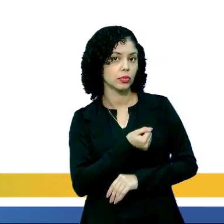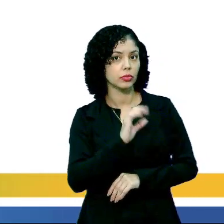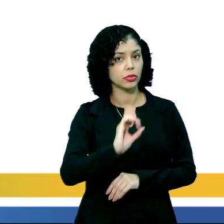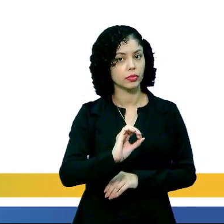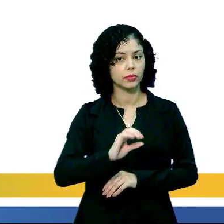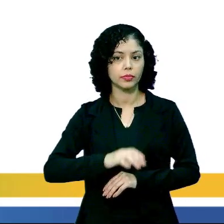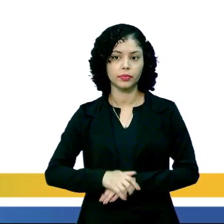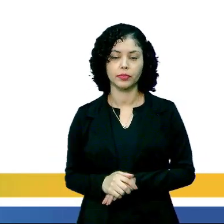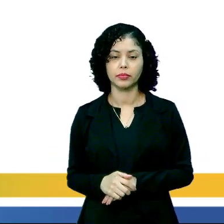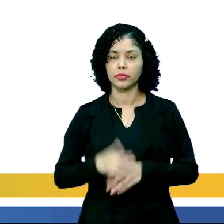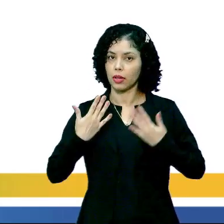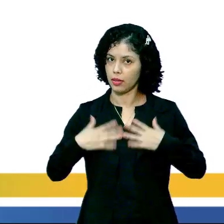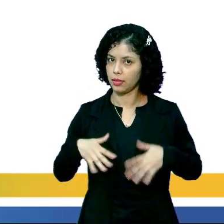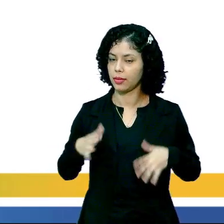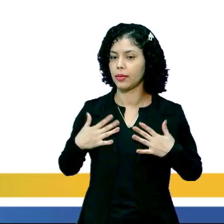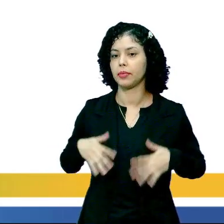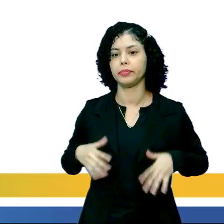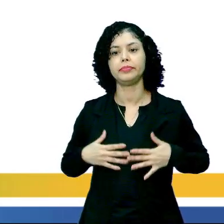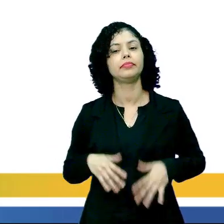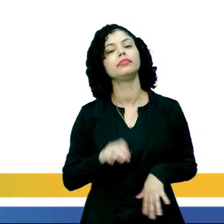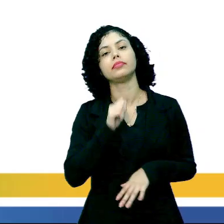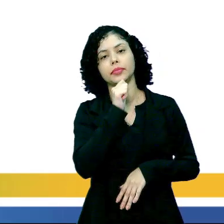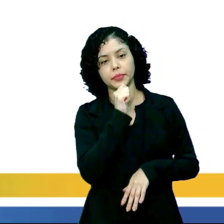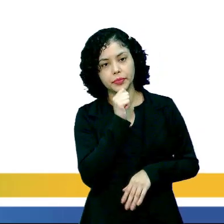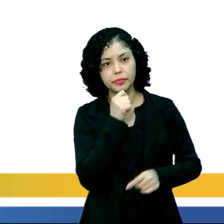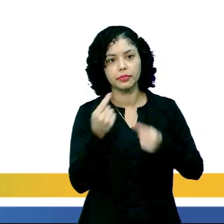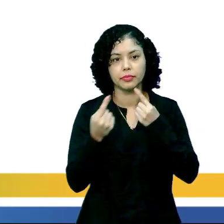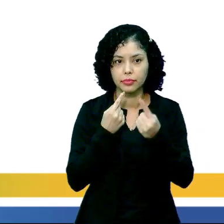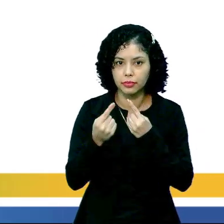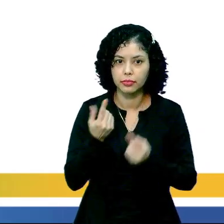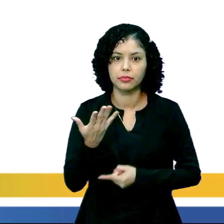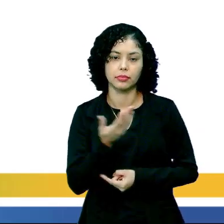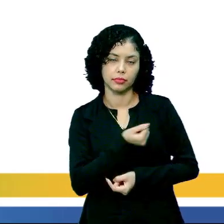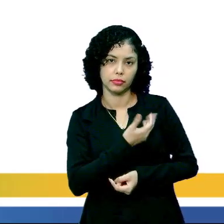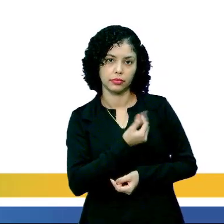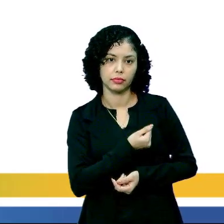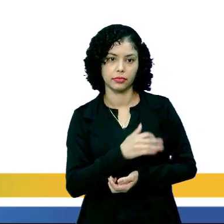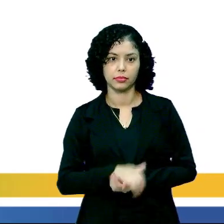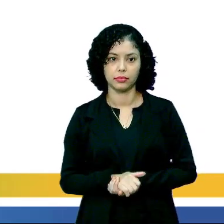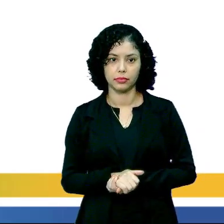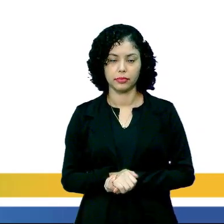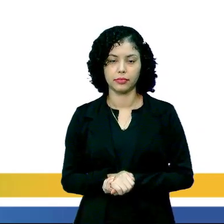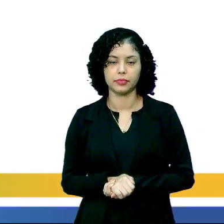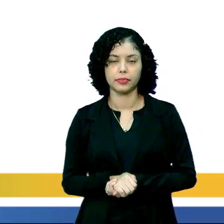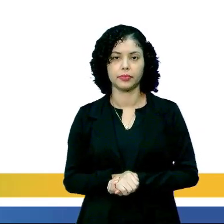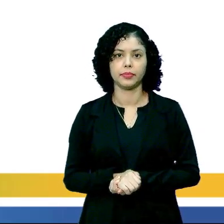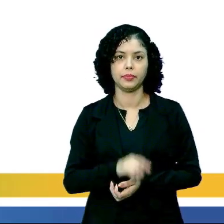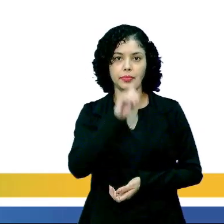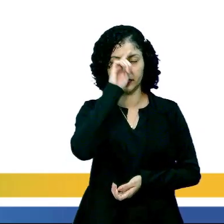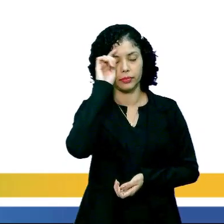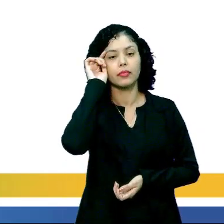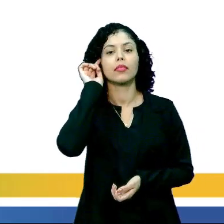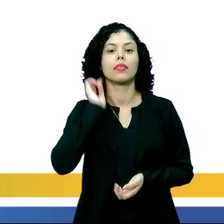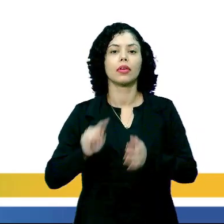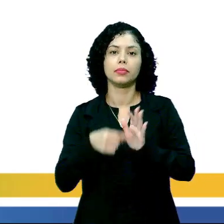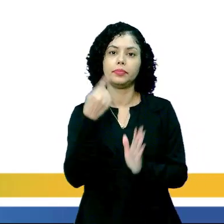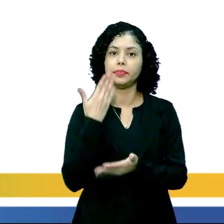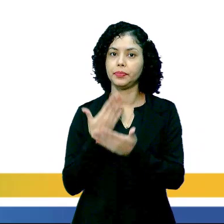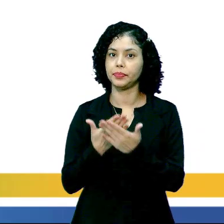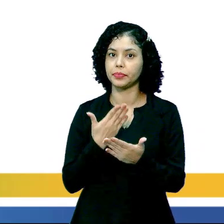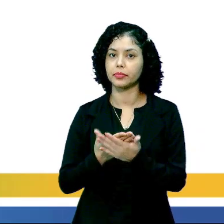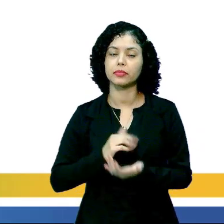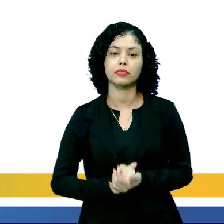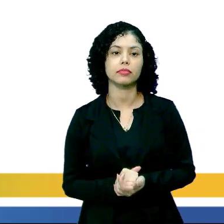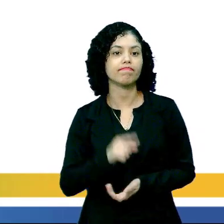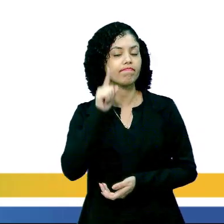oxidação Mas calma Nós ainda vamos conversar sobre número de oxidação para gente estamos aí nas primeiras aulas